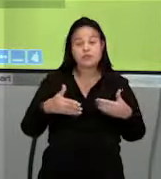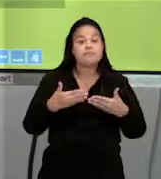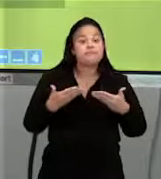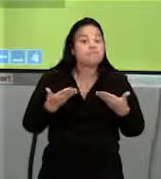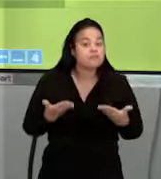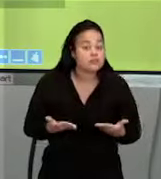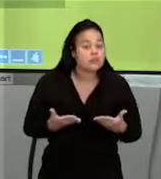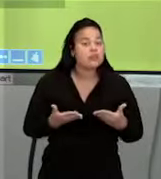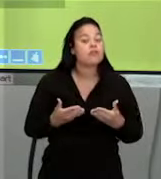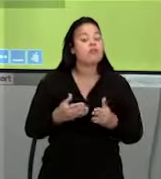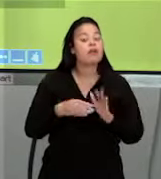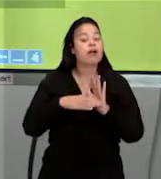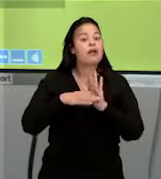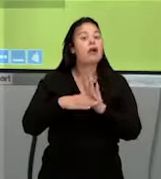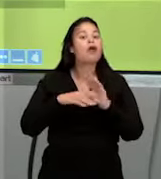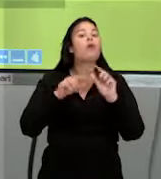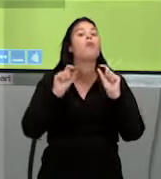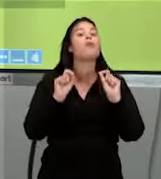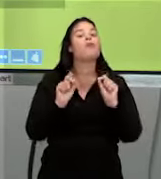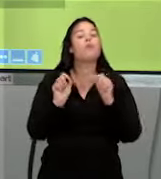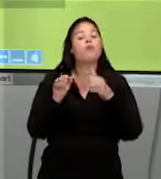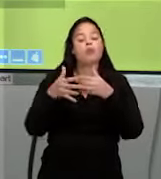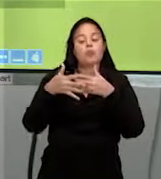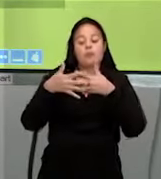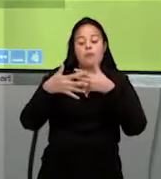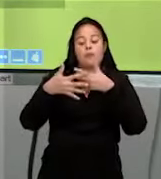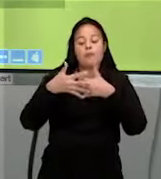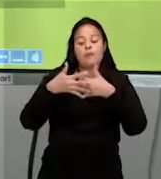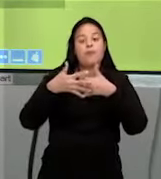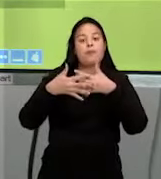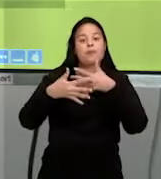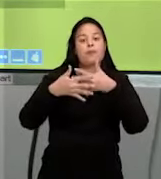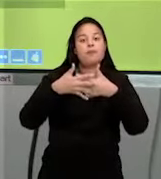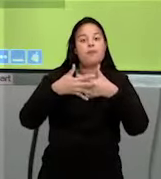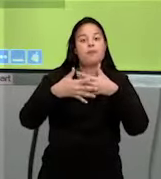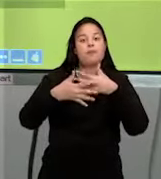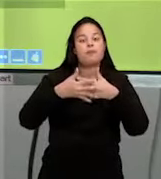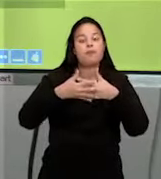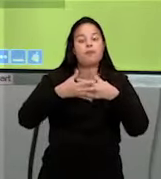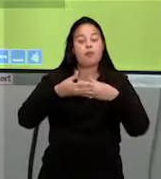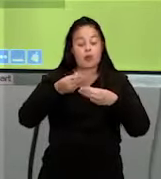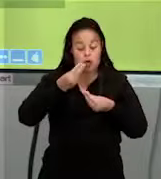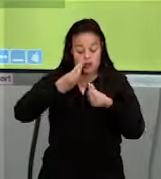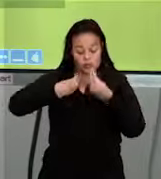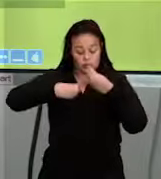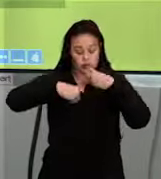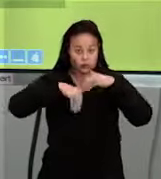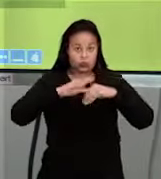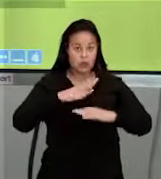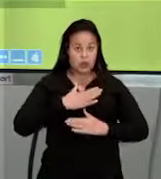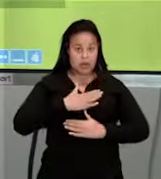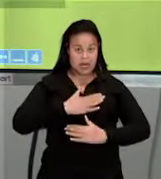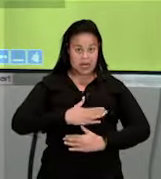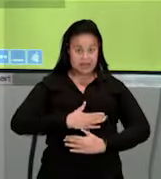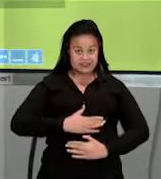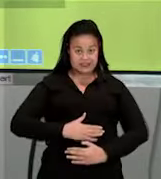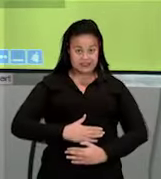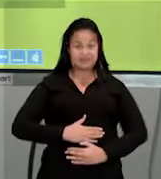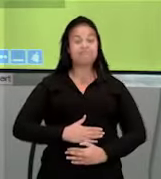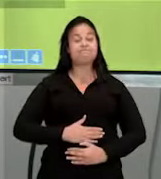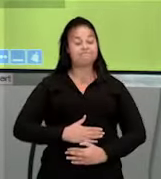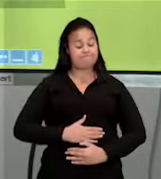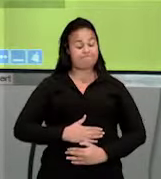vai contribuir para que fiquem juntos, estruturando os órgãos. Então, entre os órgãos, é comum